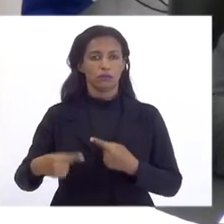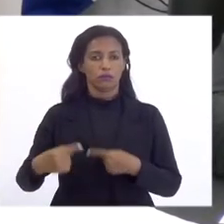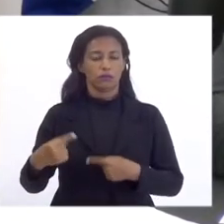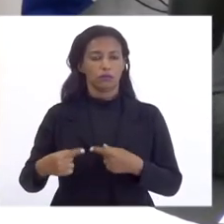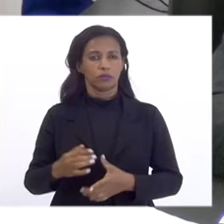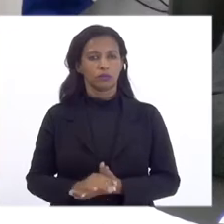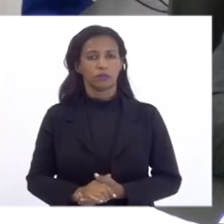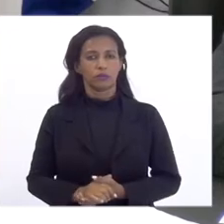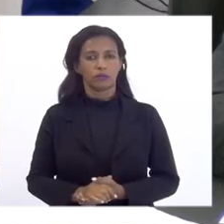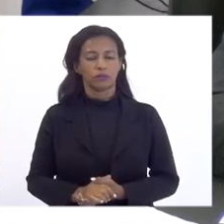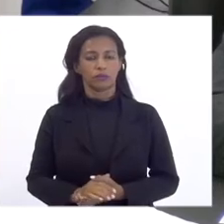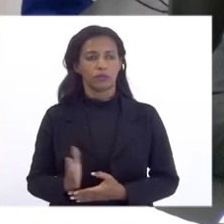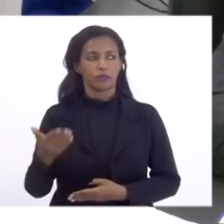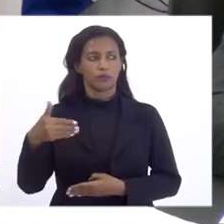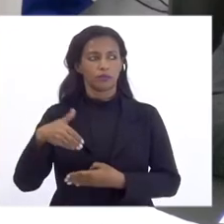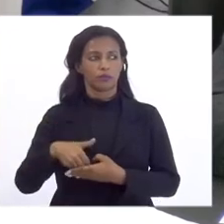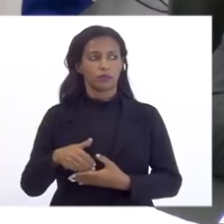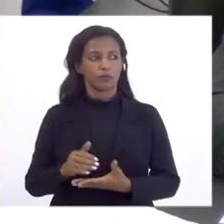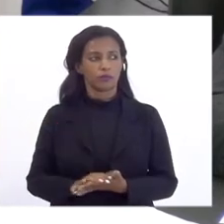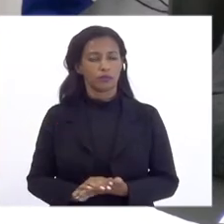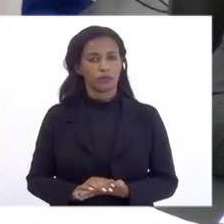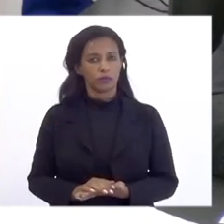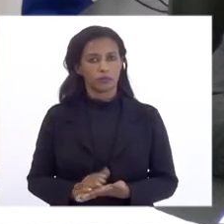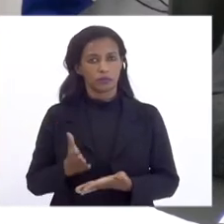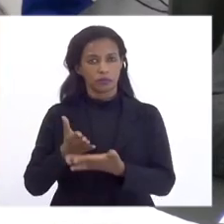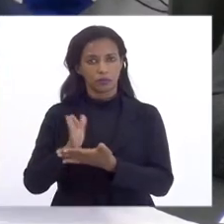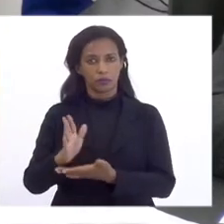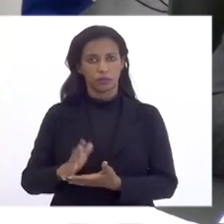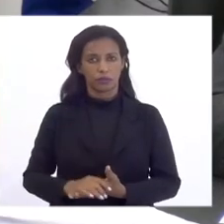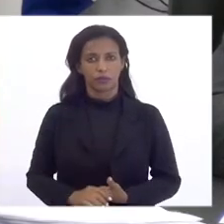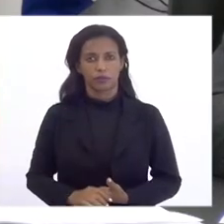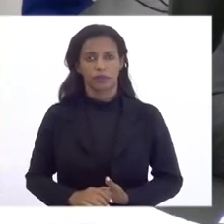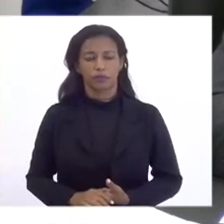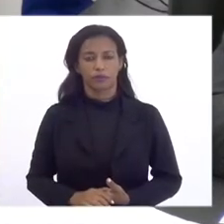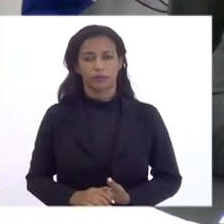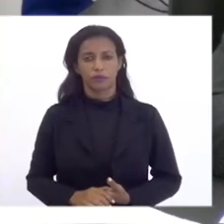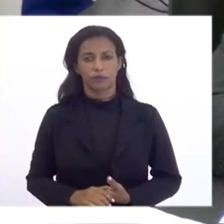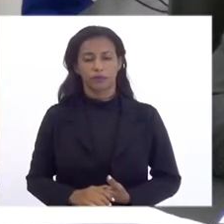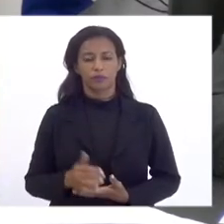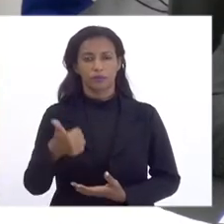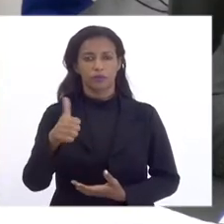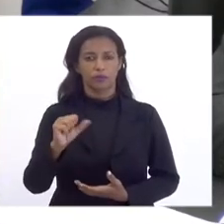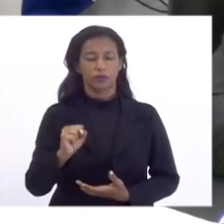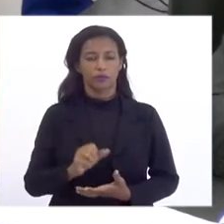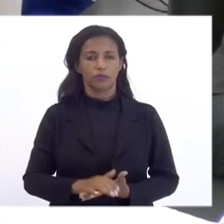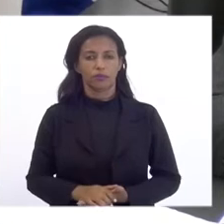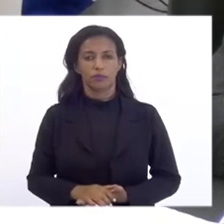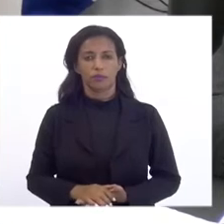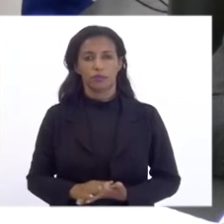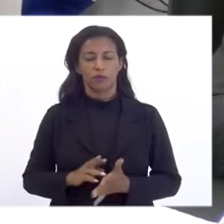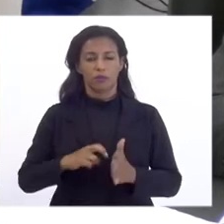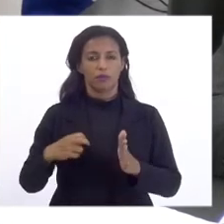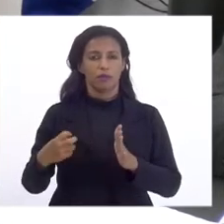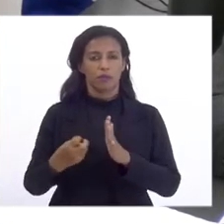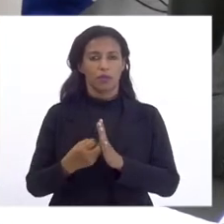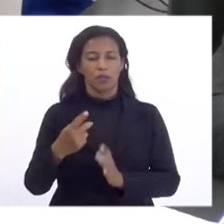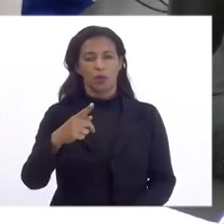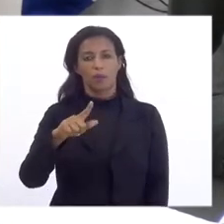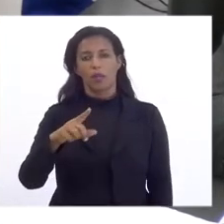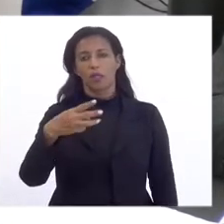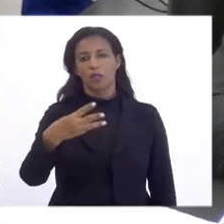discussão, em votação, aprovado. 18. Emendas de plenário ao projeto de